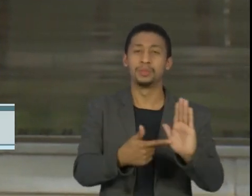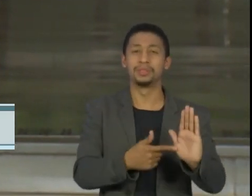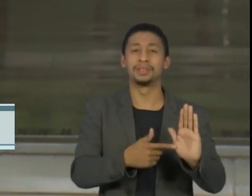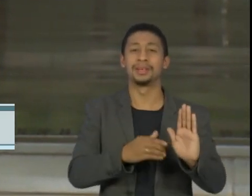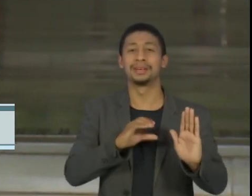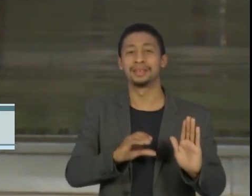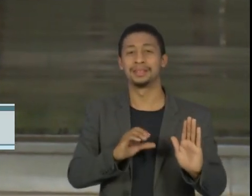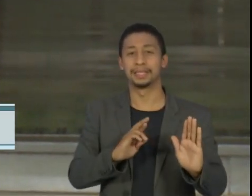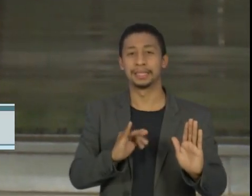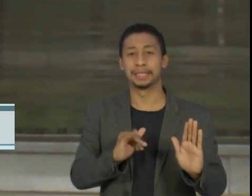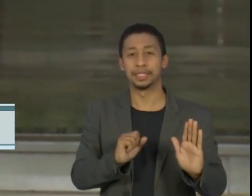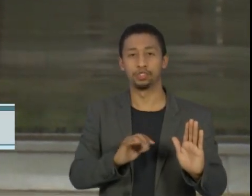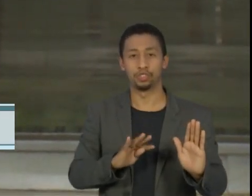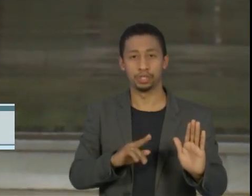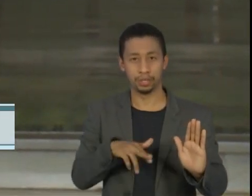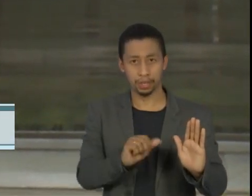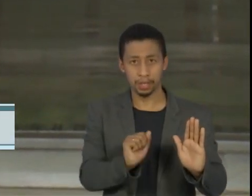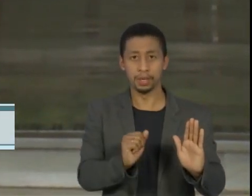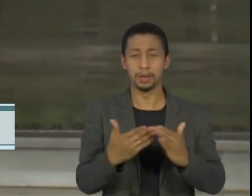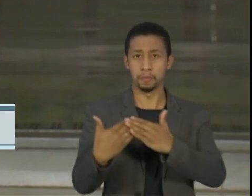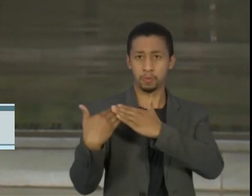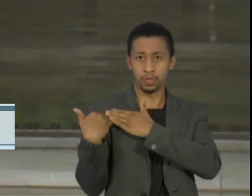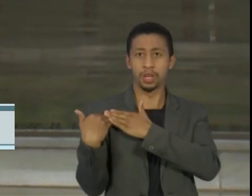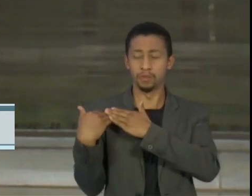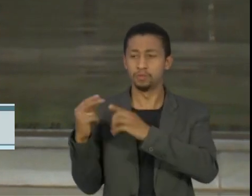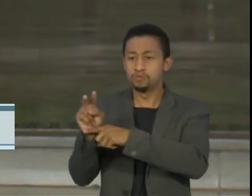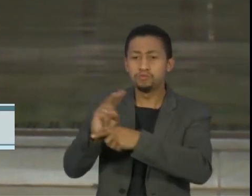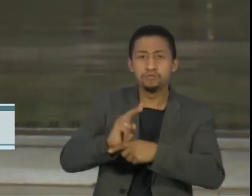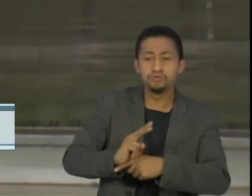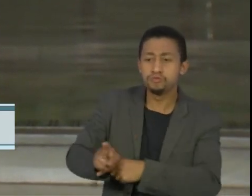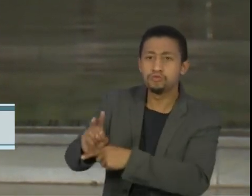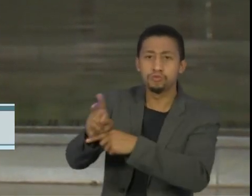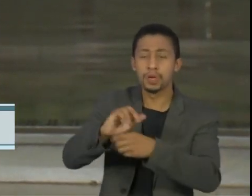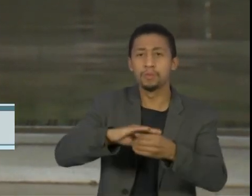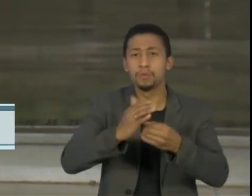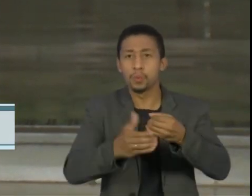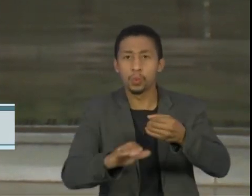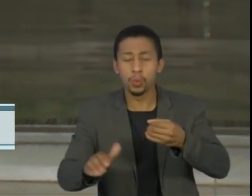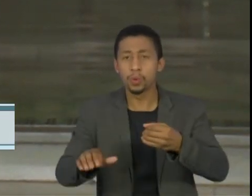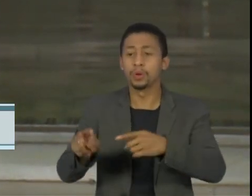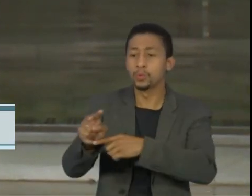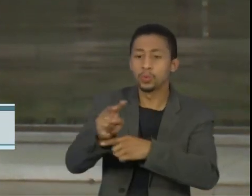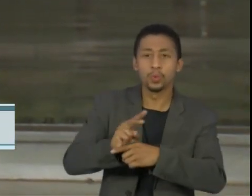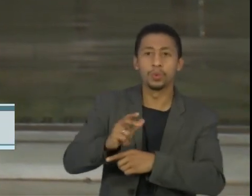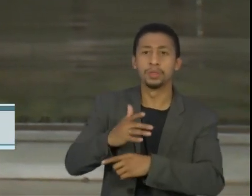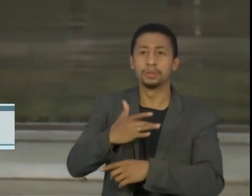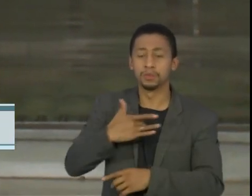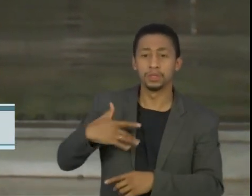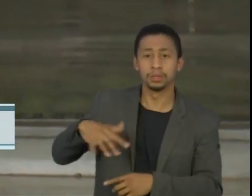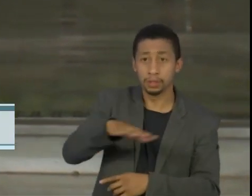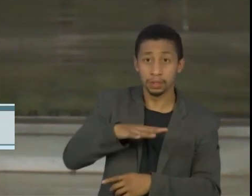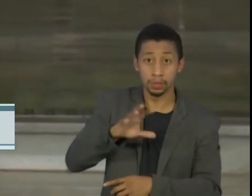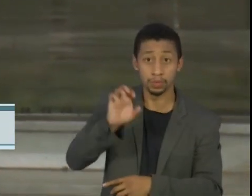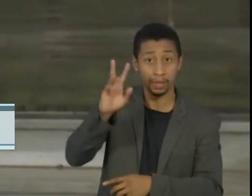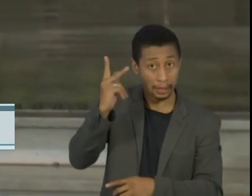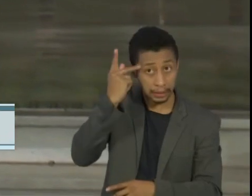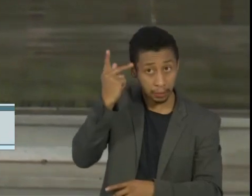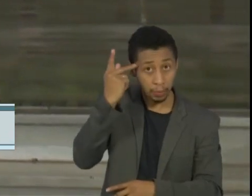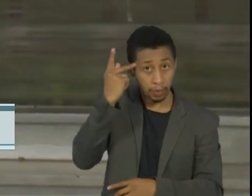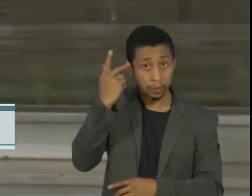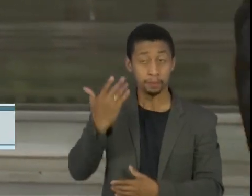é a diretora do Centro de Vigilância Sanitária do Estado de São Paulo. Eu não havia feito a citação anteriormente, me desculpe, Cristina. Doutor